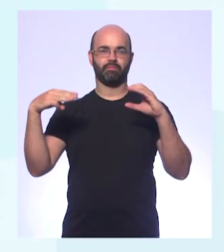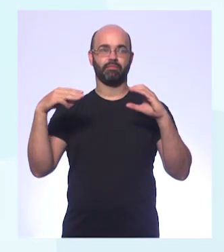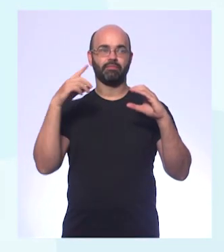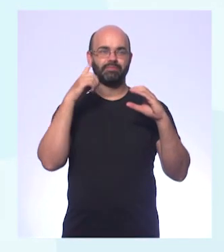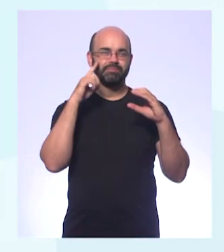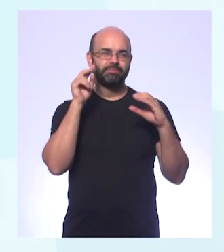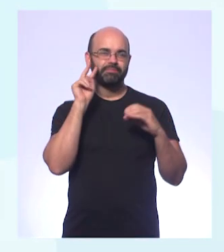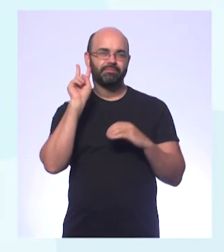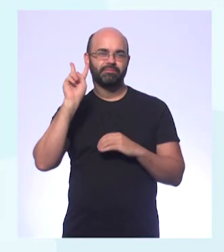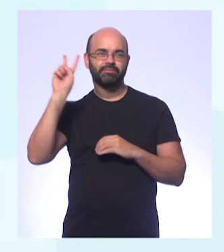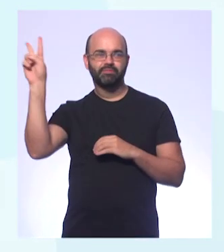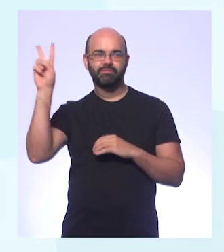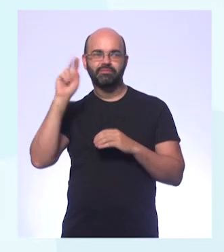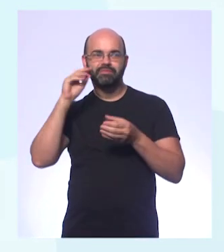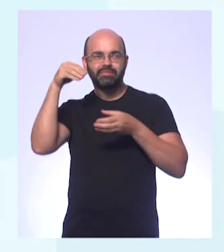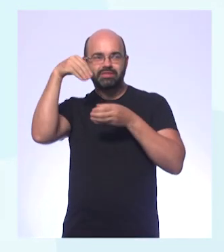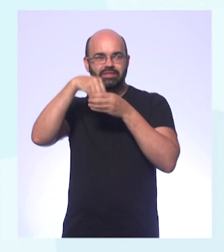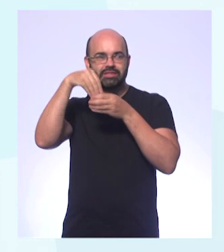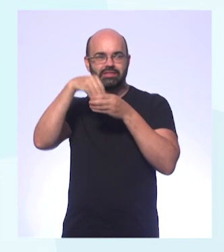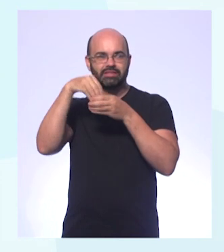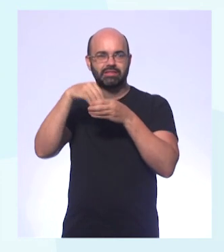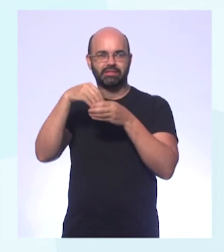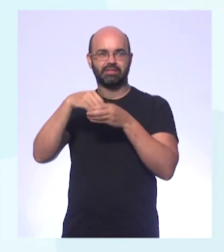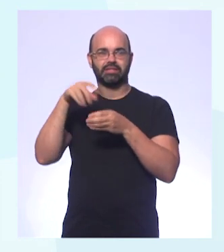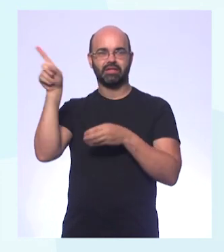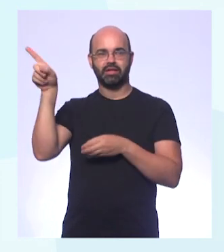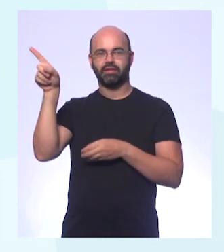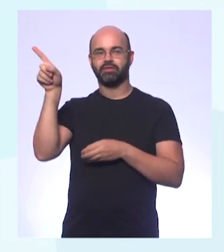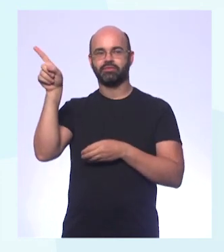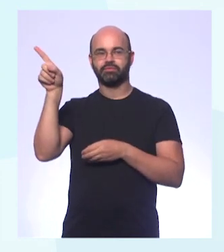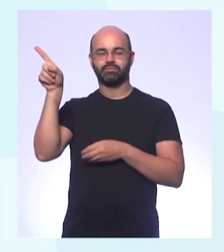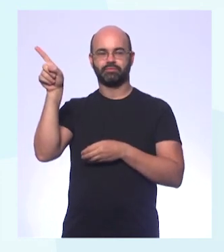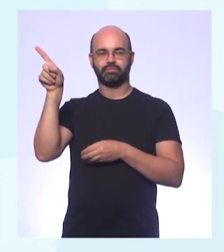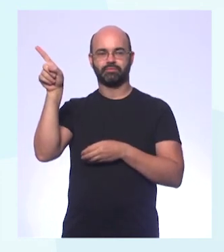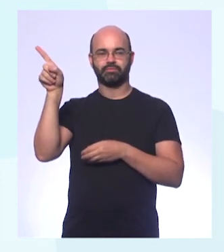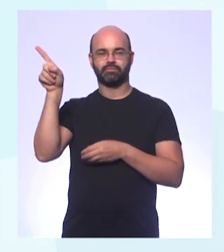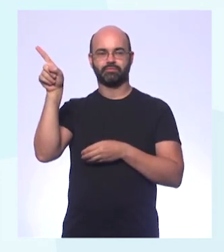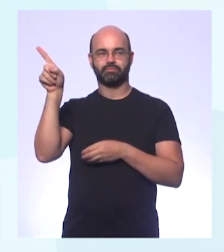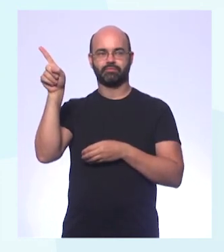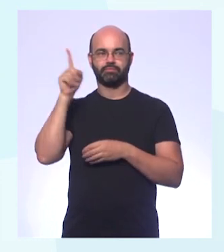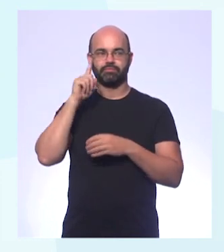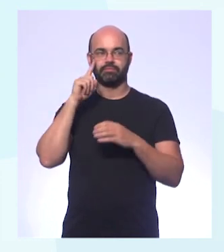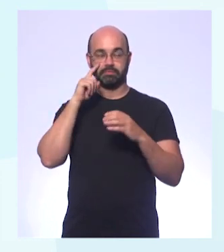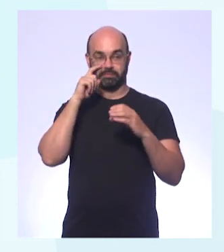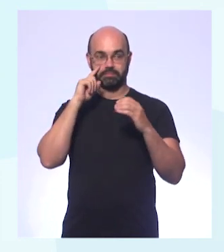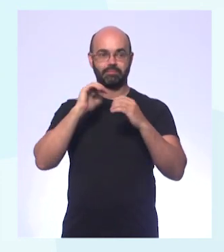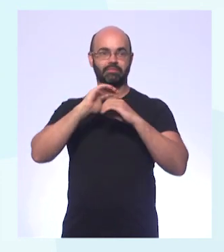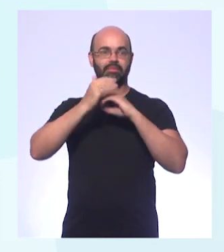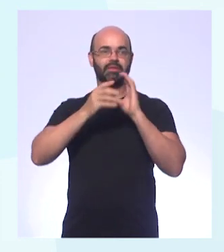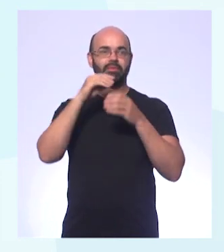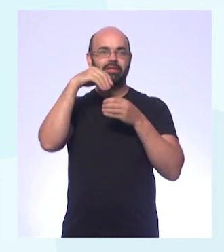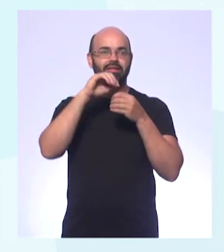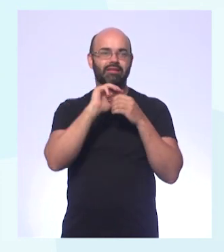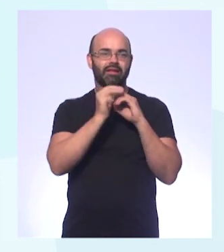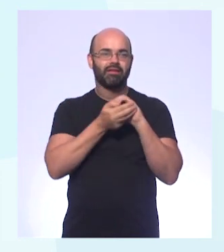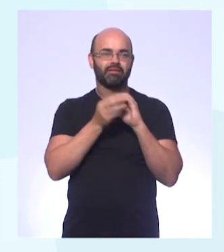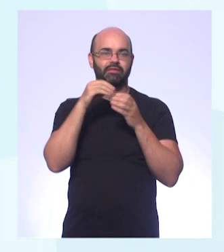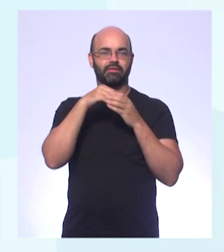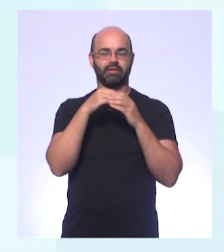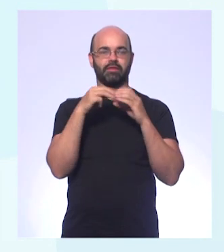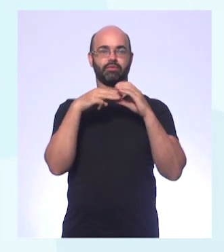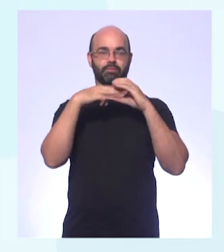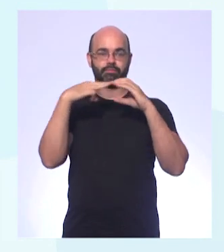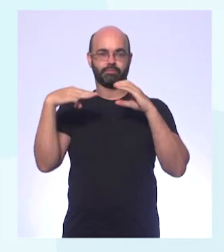entre ali interno, né, interno à membrana interna. Né? E por último, mas não